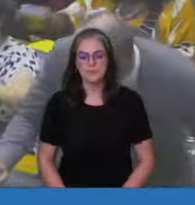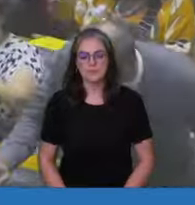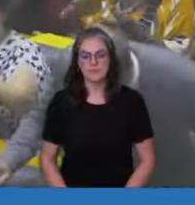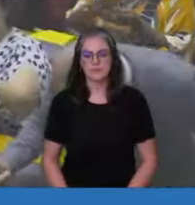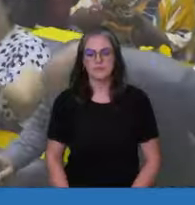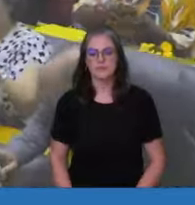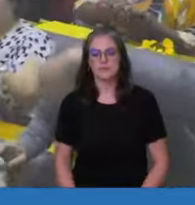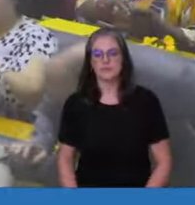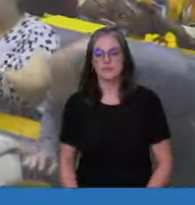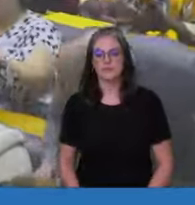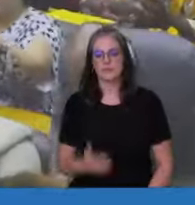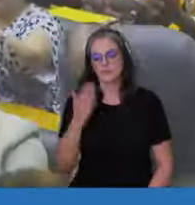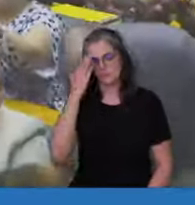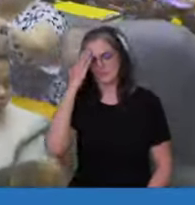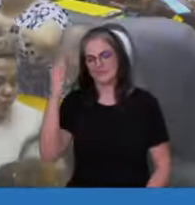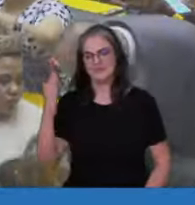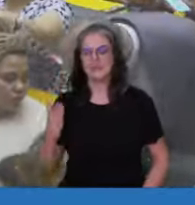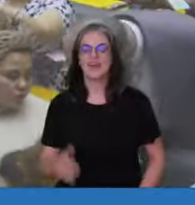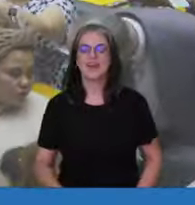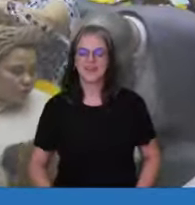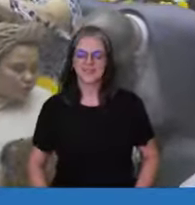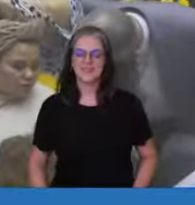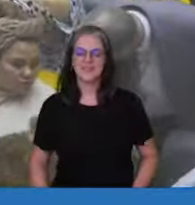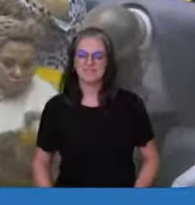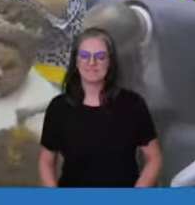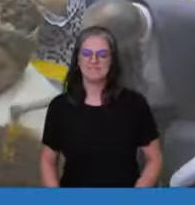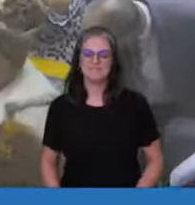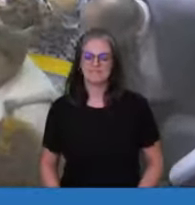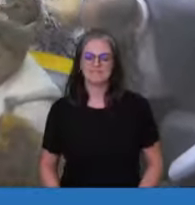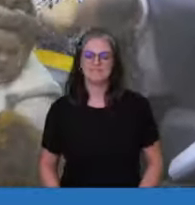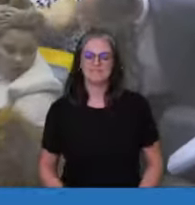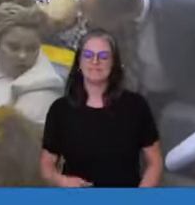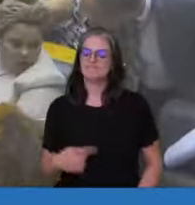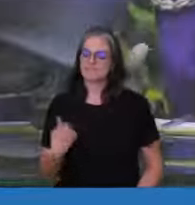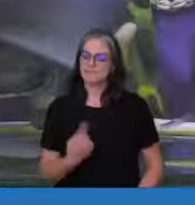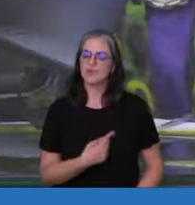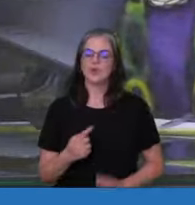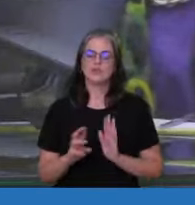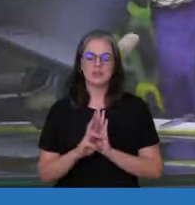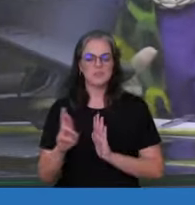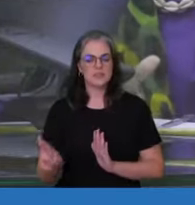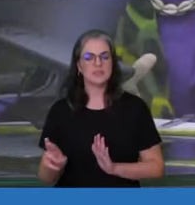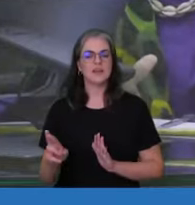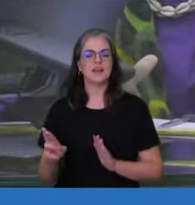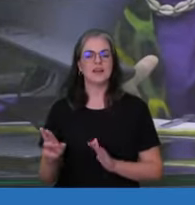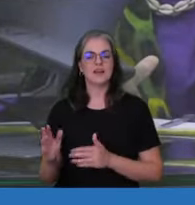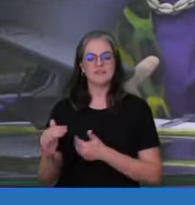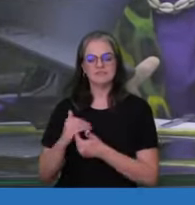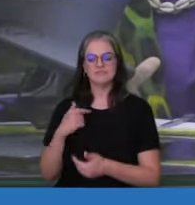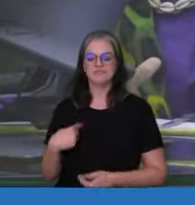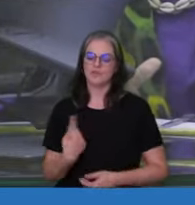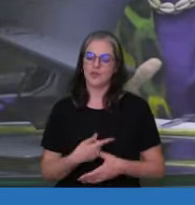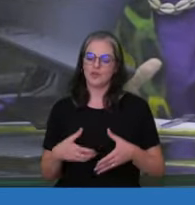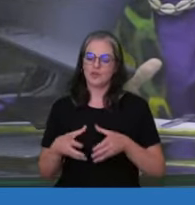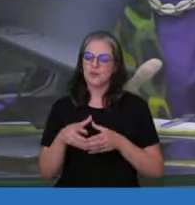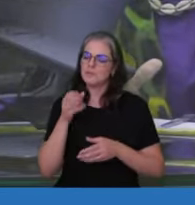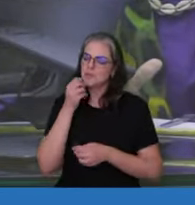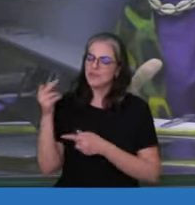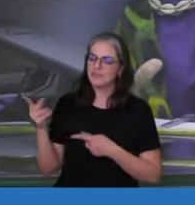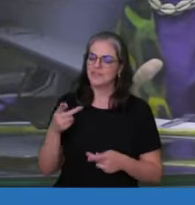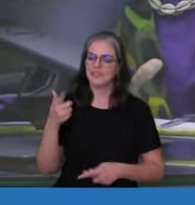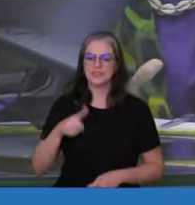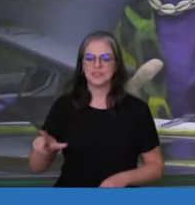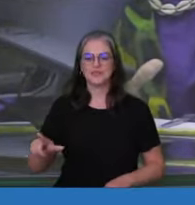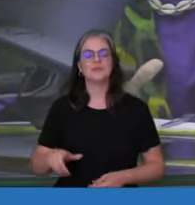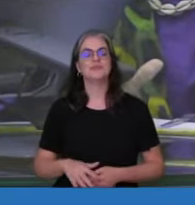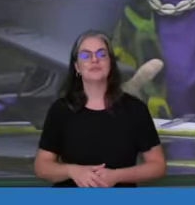Muito obrigada, Érica, por nos representar e guiar nossa bancada. Bem-vinda de volta. Passo agora a palavra